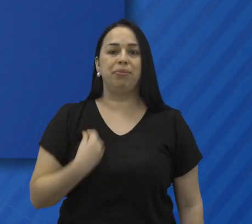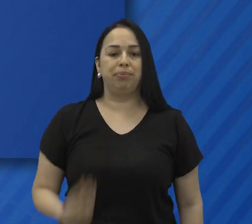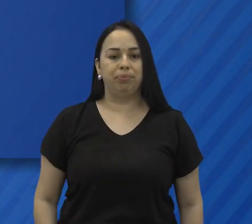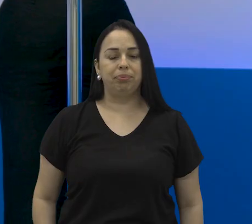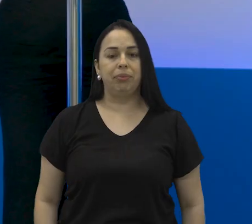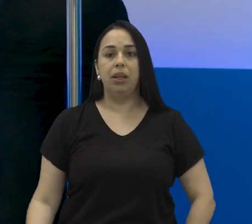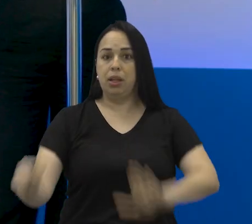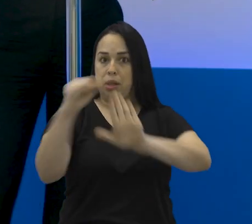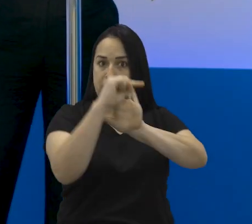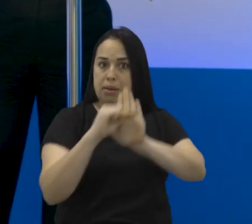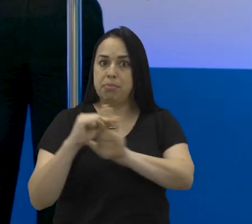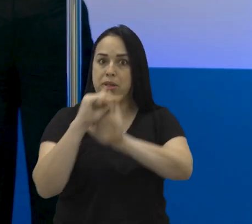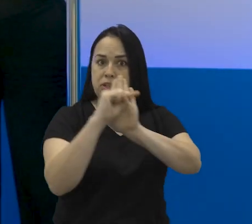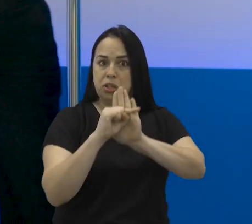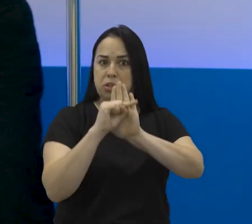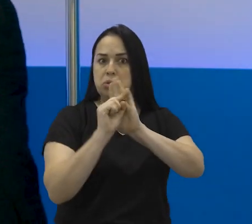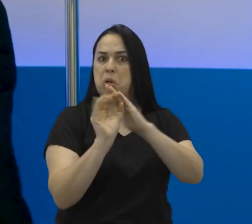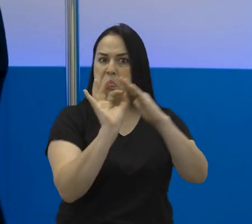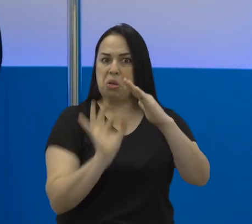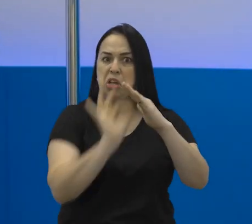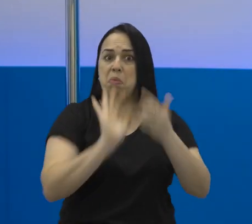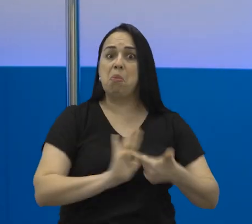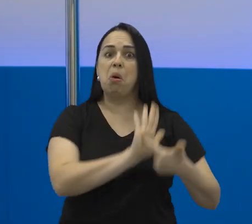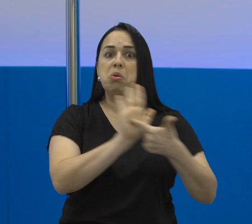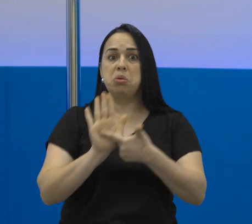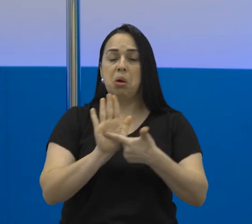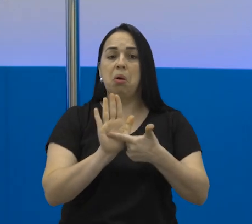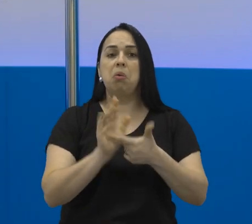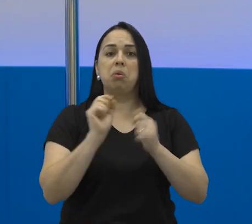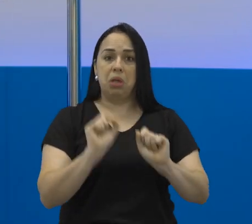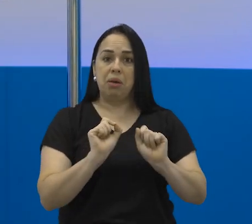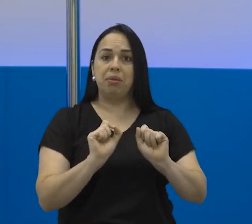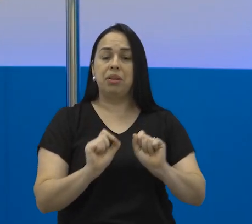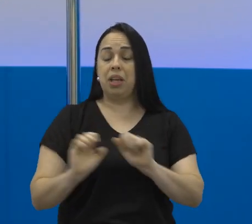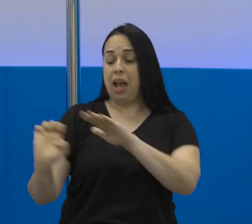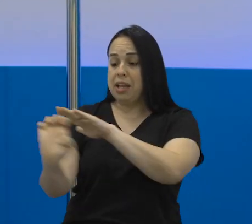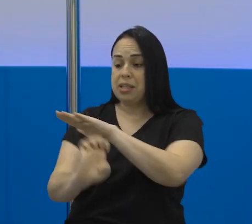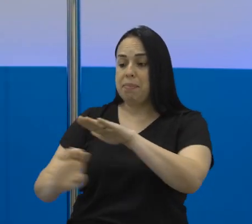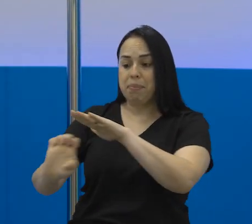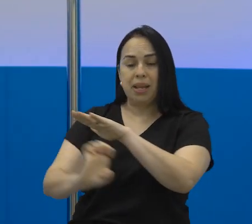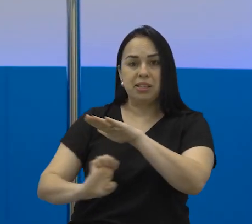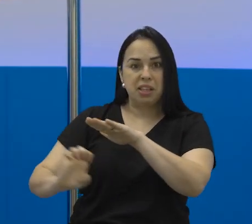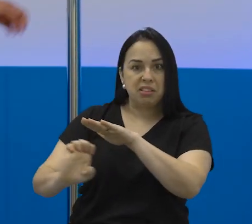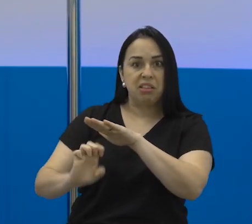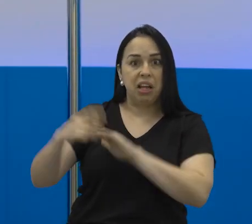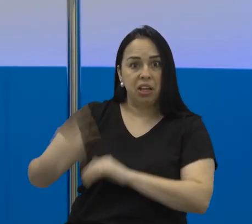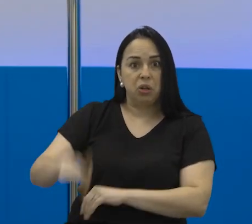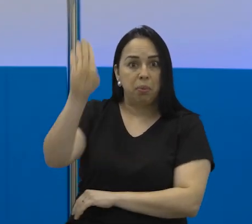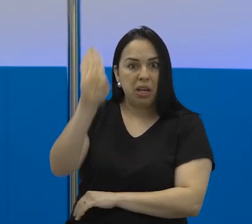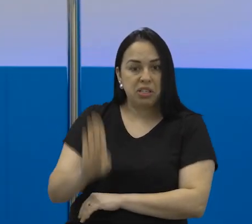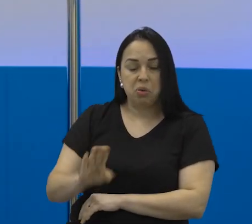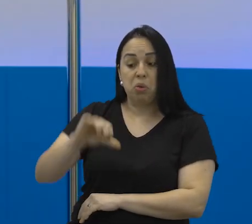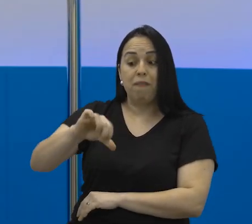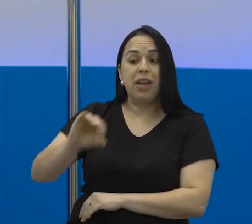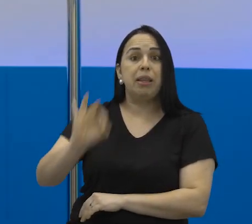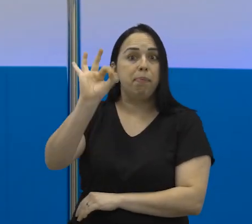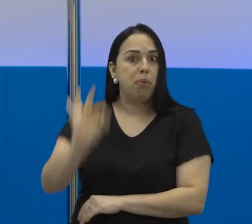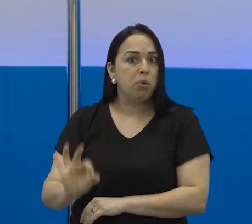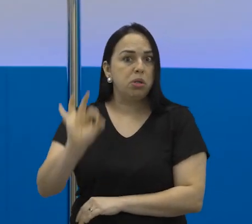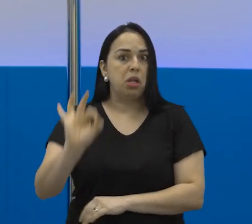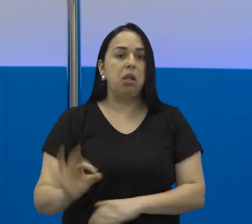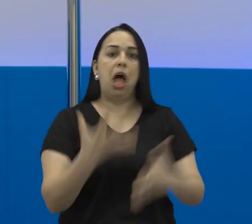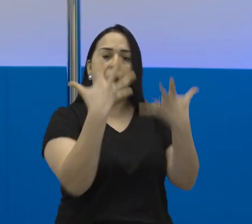ao vivo. Pesquisa realizada pelo IBGE mostrou que 90% das empresas do país, com mais de 100